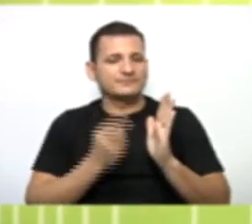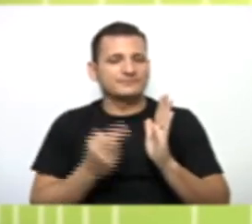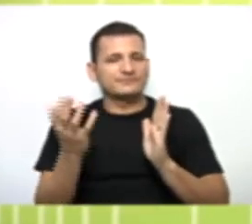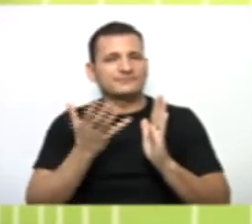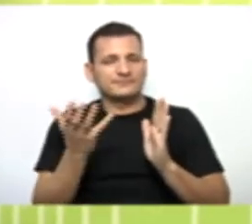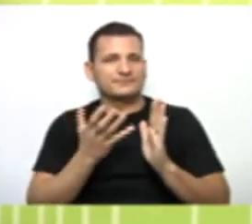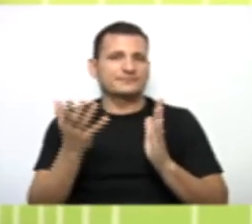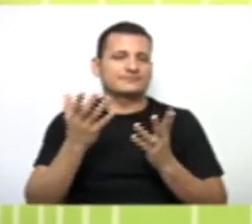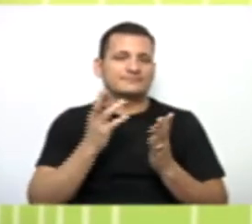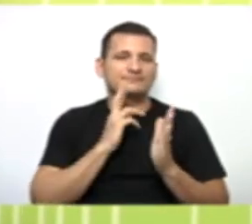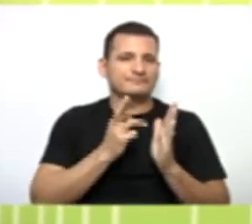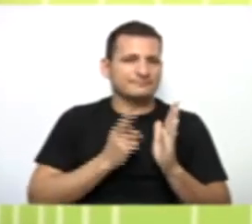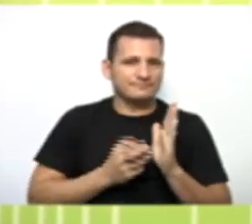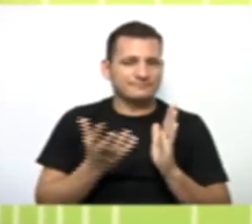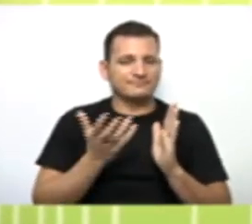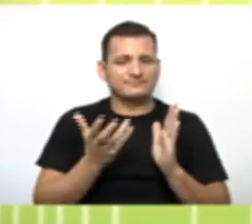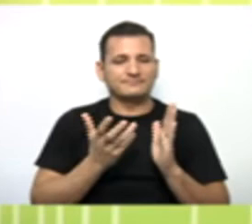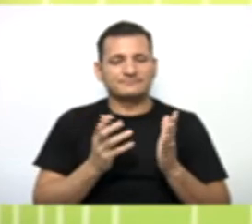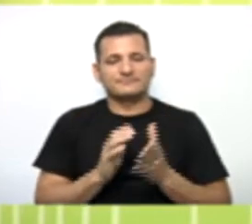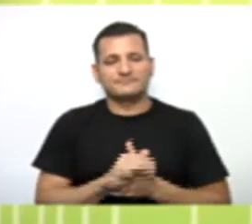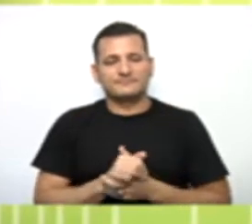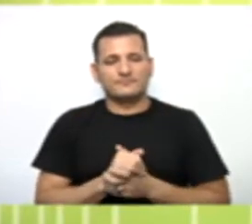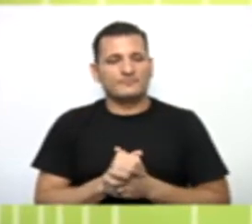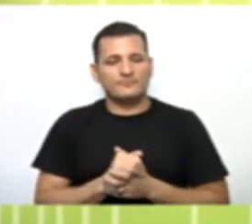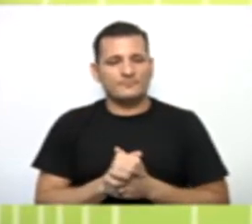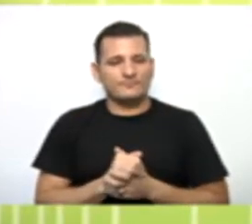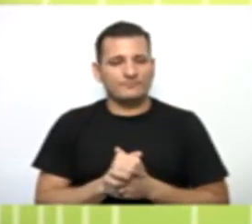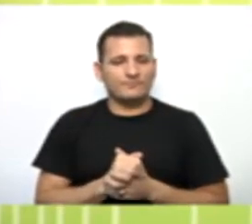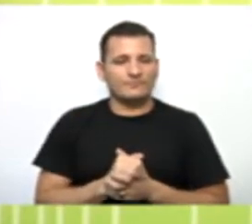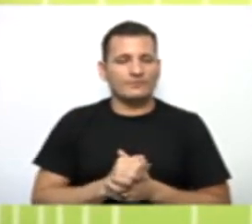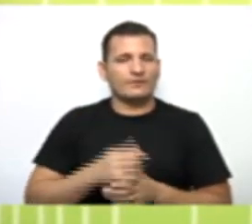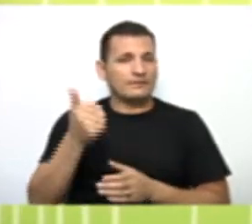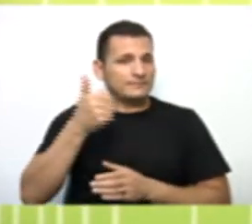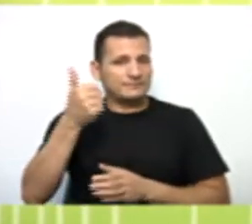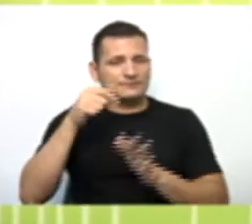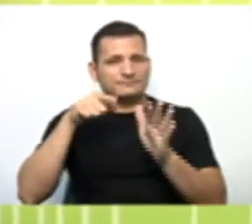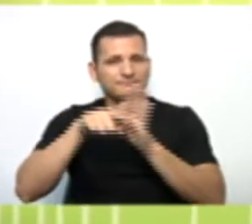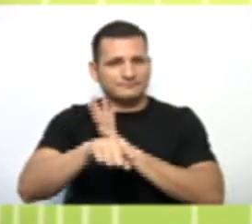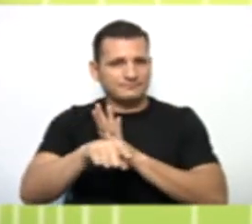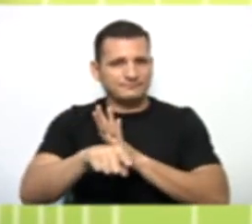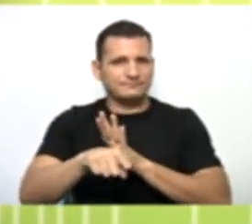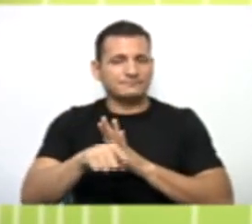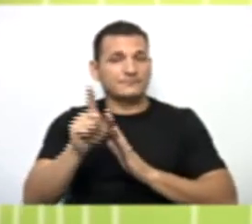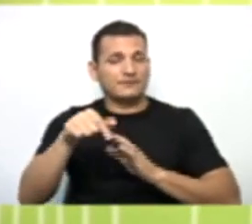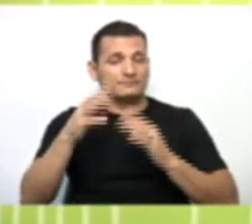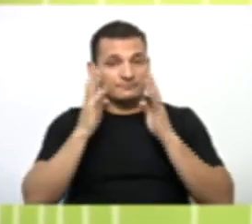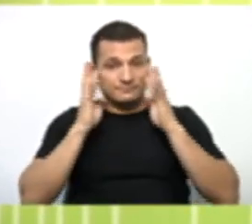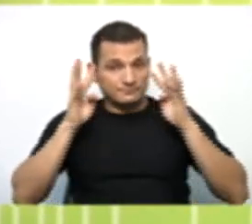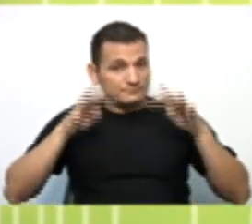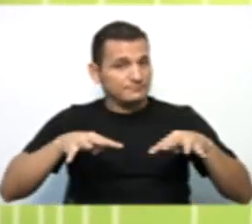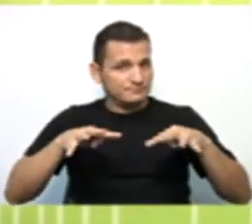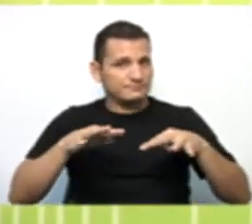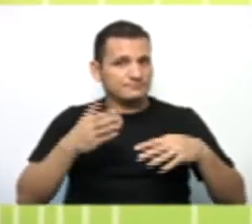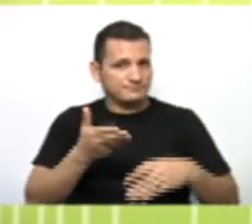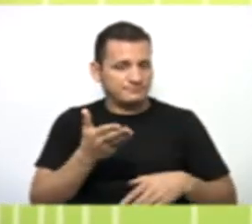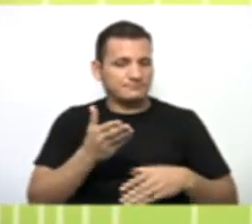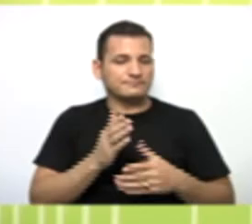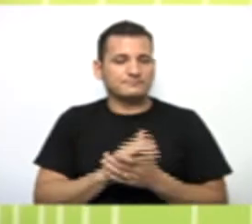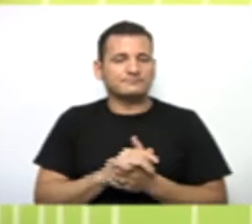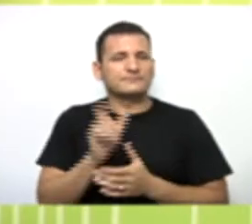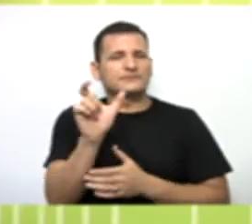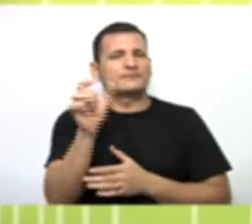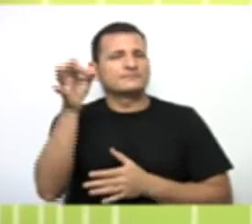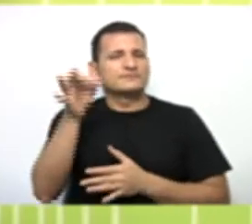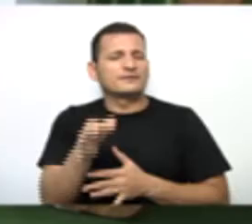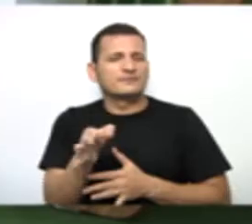responder. Então, vamos lá. Olha, primeira questão, e isso é questão de atenção, hein? Viram lá o termo certo?